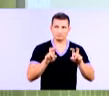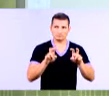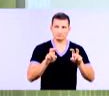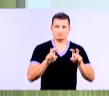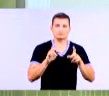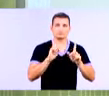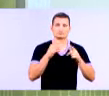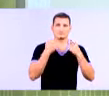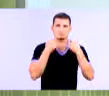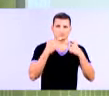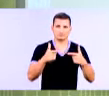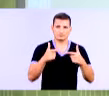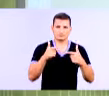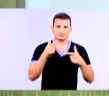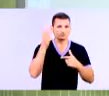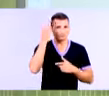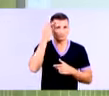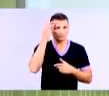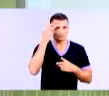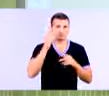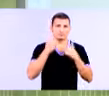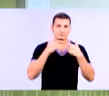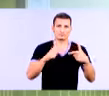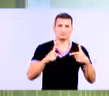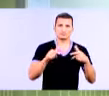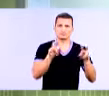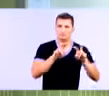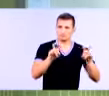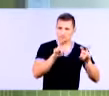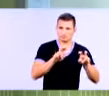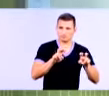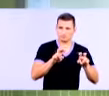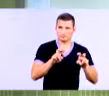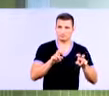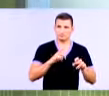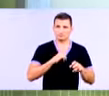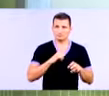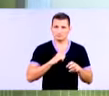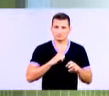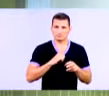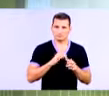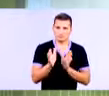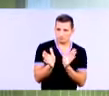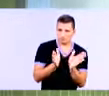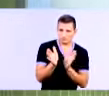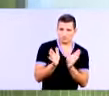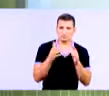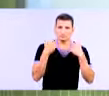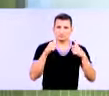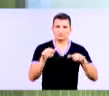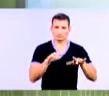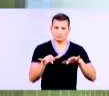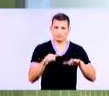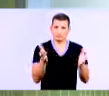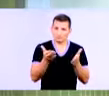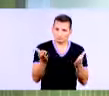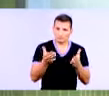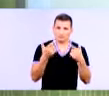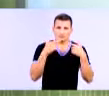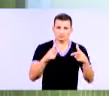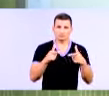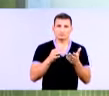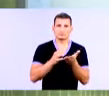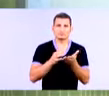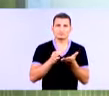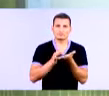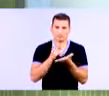natural, desculpa, e nem linguagem de máquina. A gente criou o intermediário, a linguagem de programação. Agora a gente vai falar em Java, essa linguagem de programação